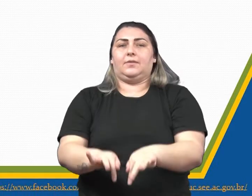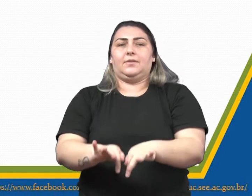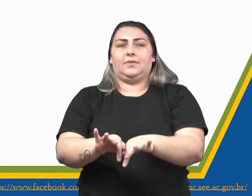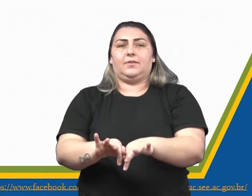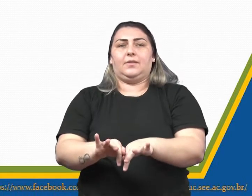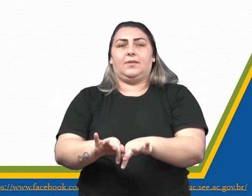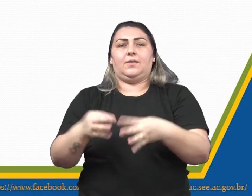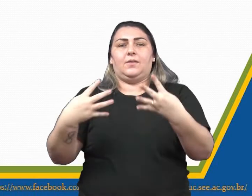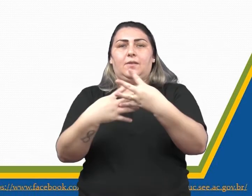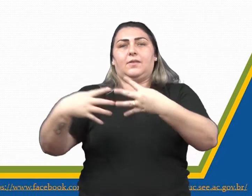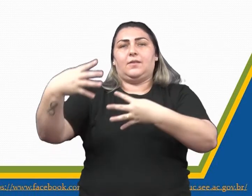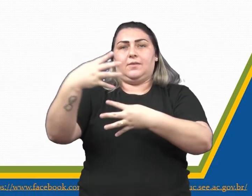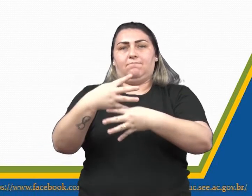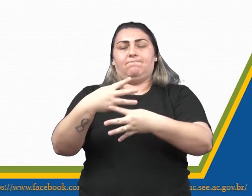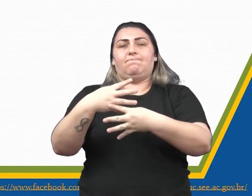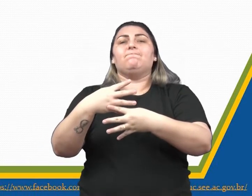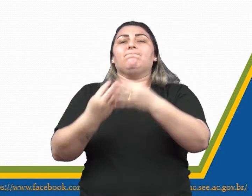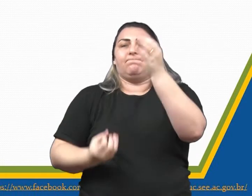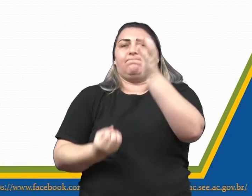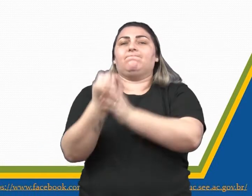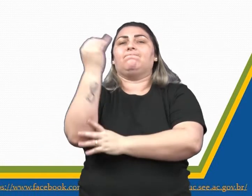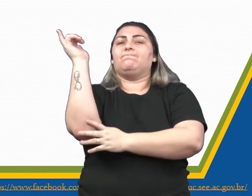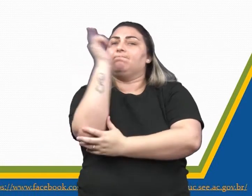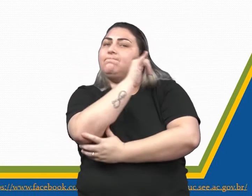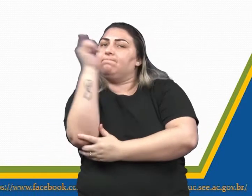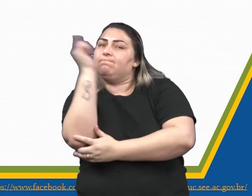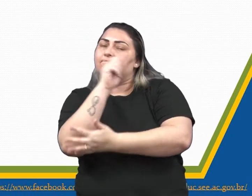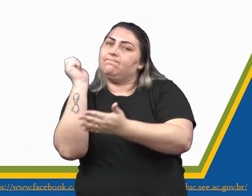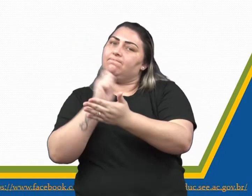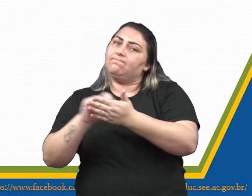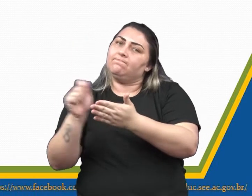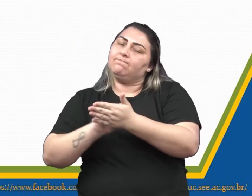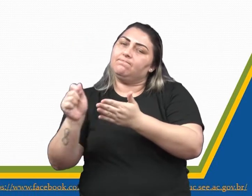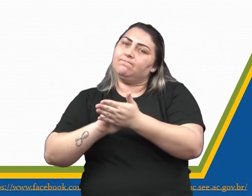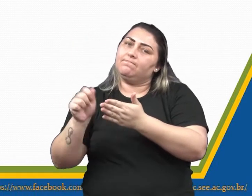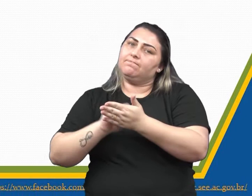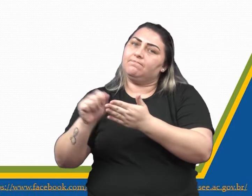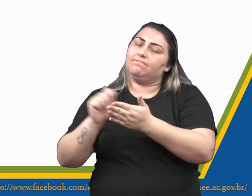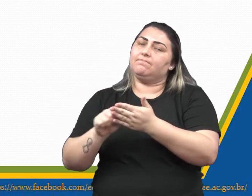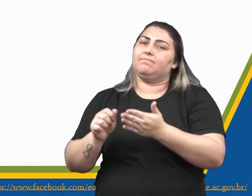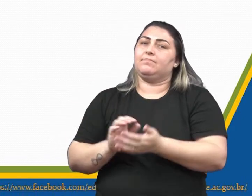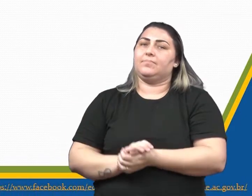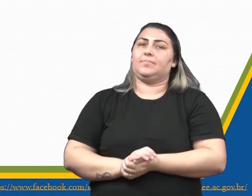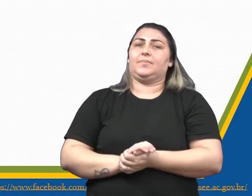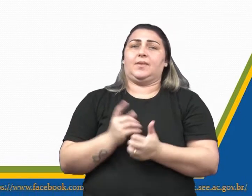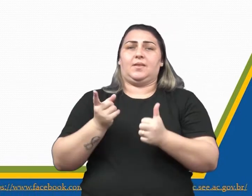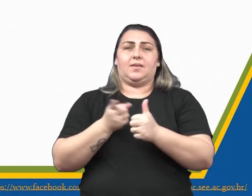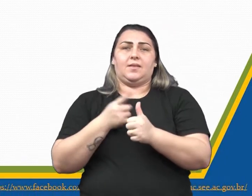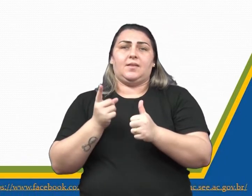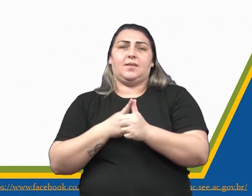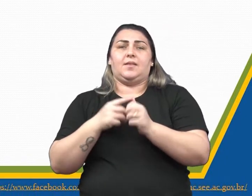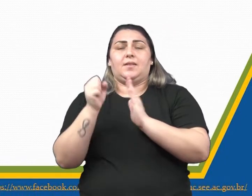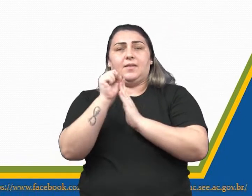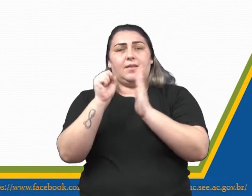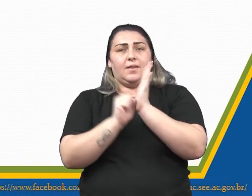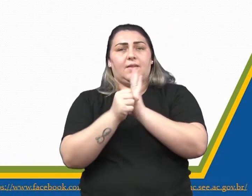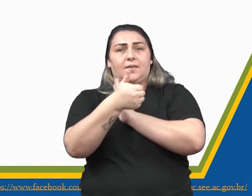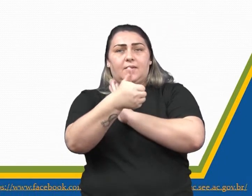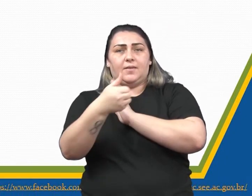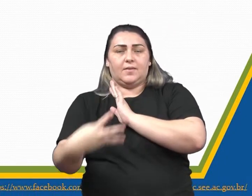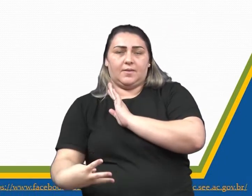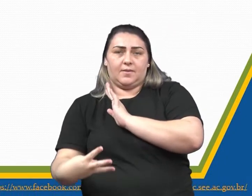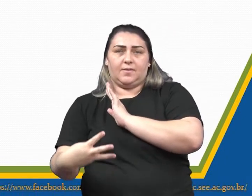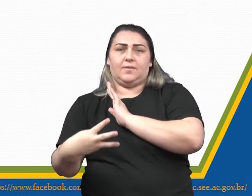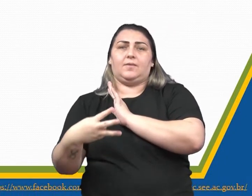tem provavelmente origem italiana, sendo documentado pela primeira vez na primeira metade do século XIII, na obra